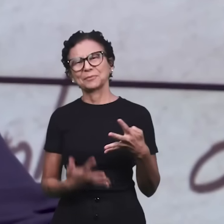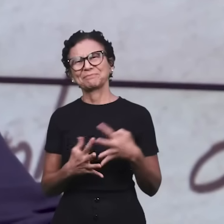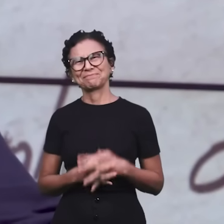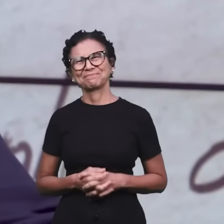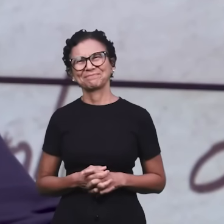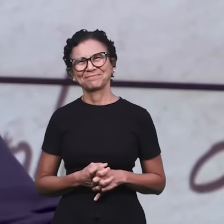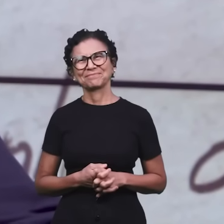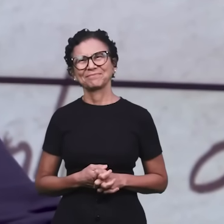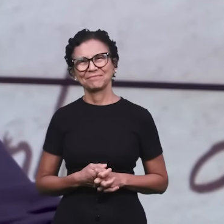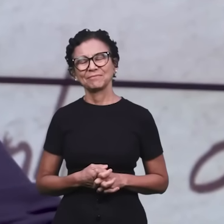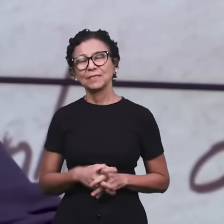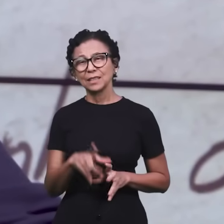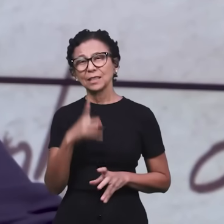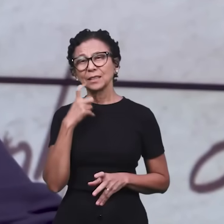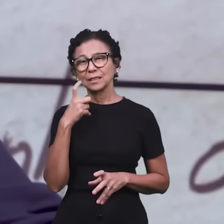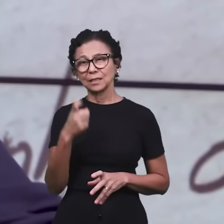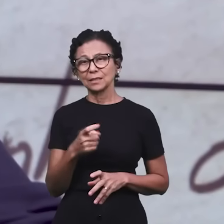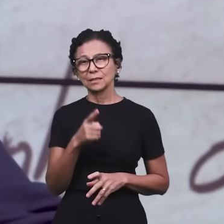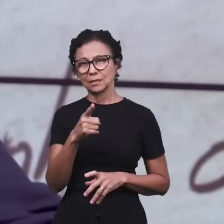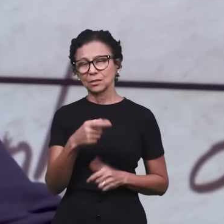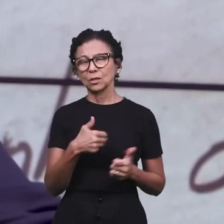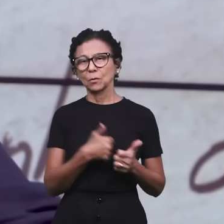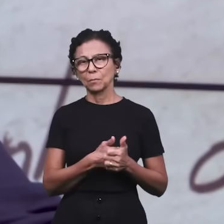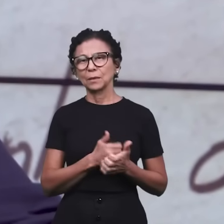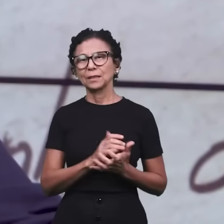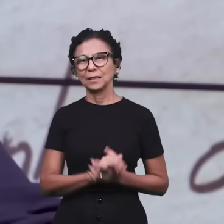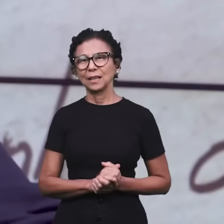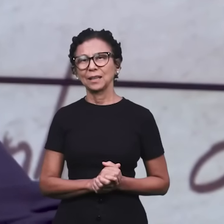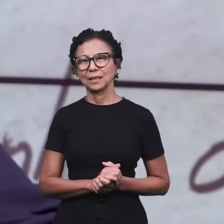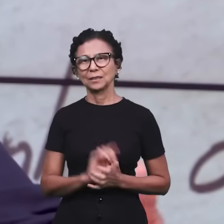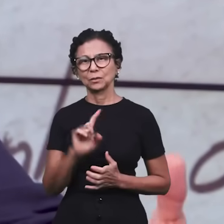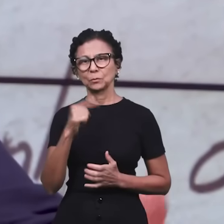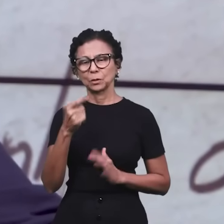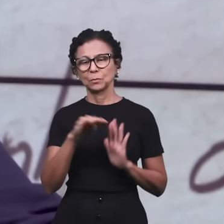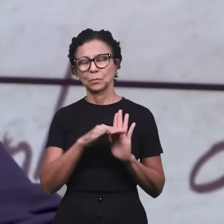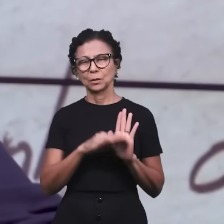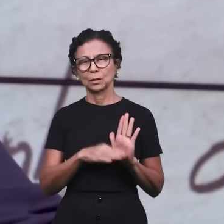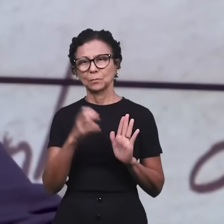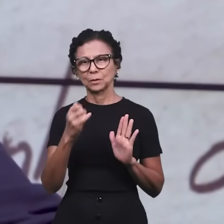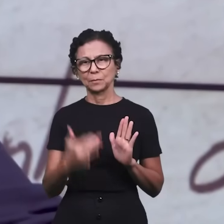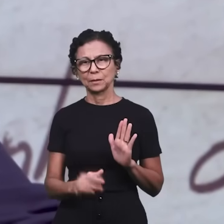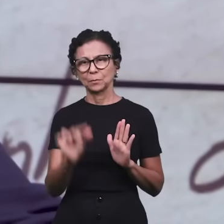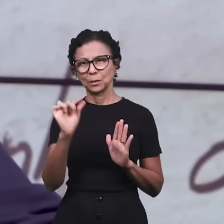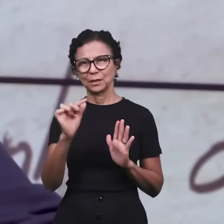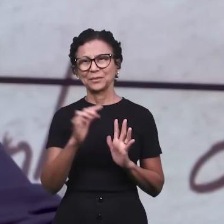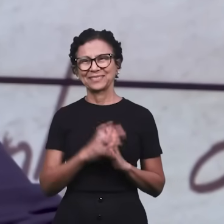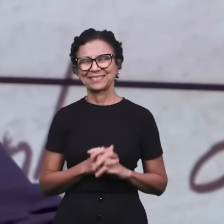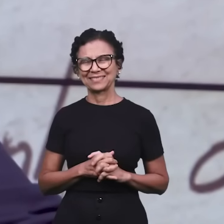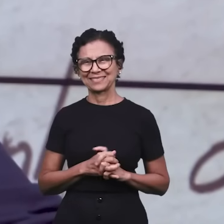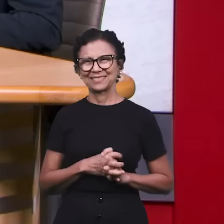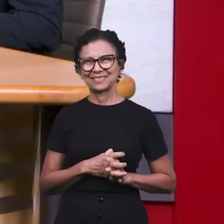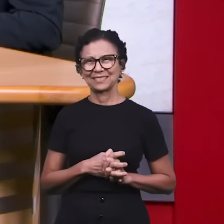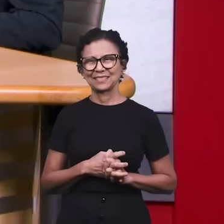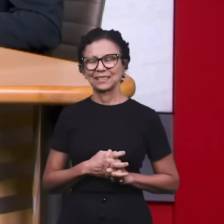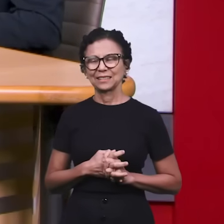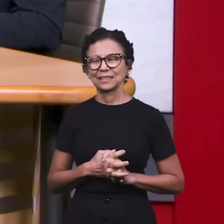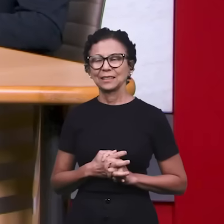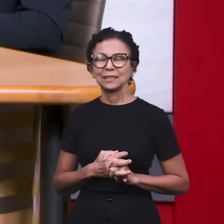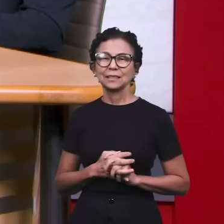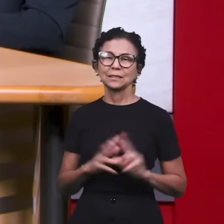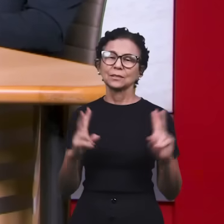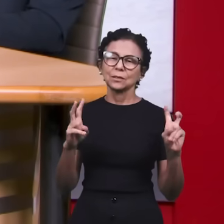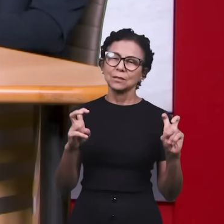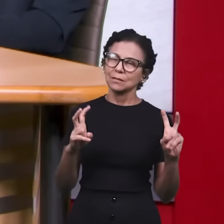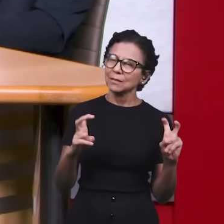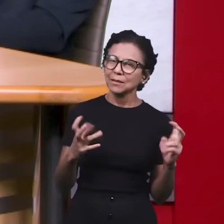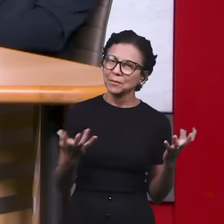que seria bom as pessoas, os irmãos acompanharem, e a gente vai tentar falar um pouquinho de cada um delas aqui. Então, pronto.